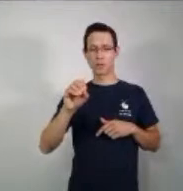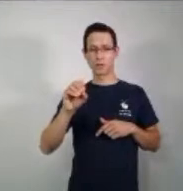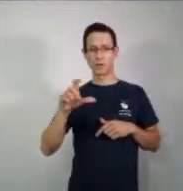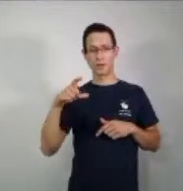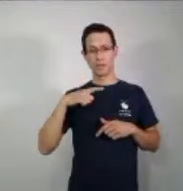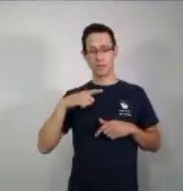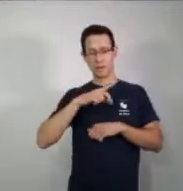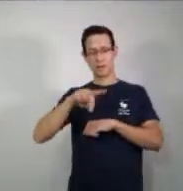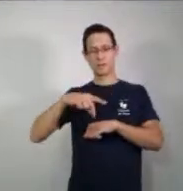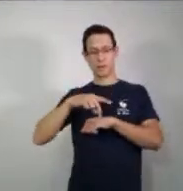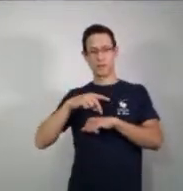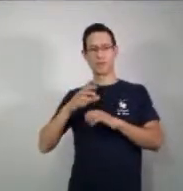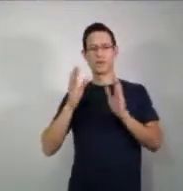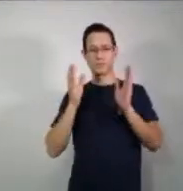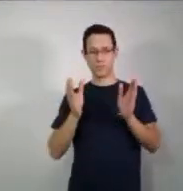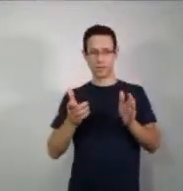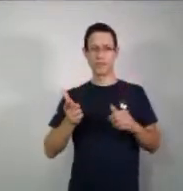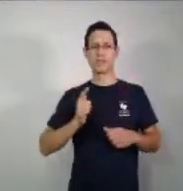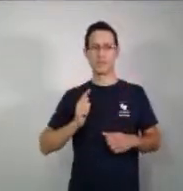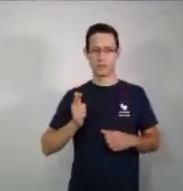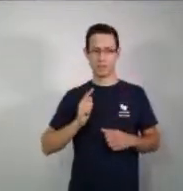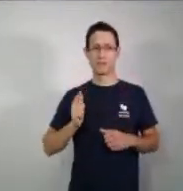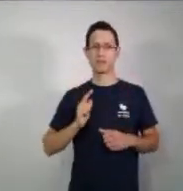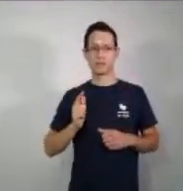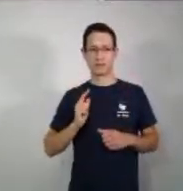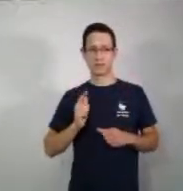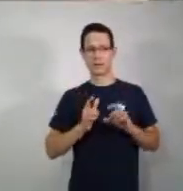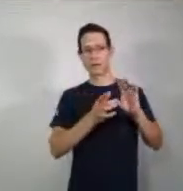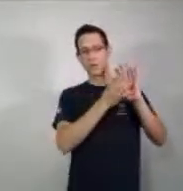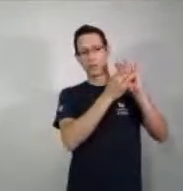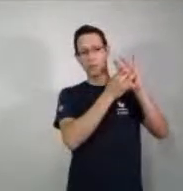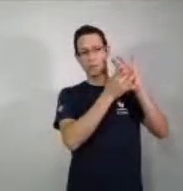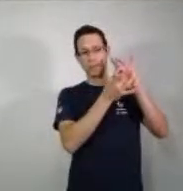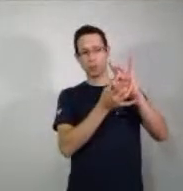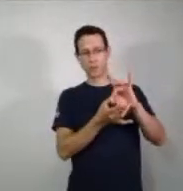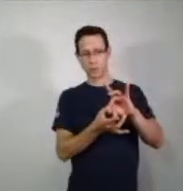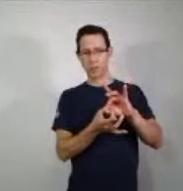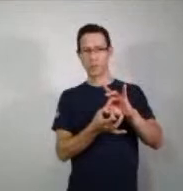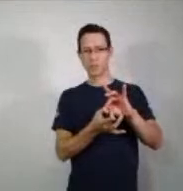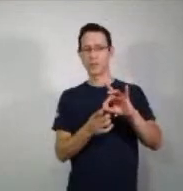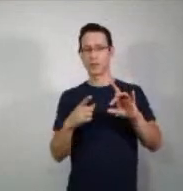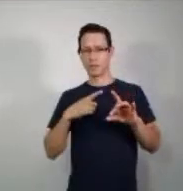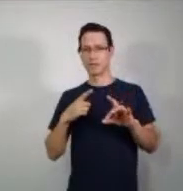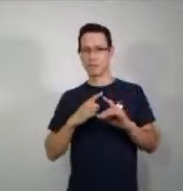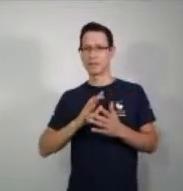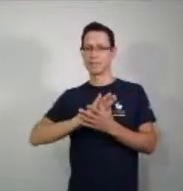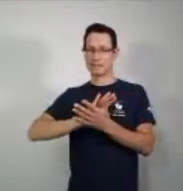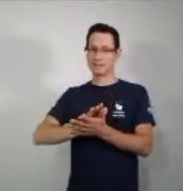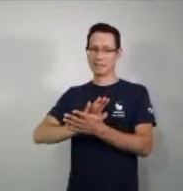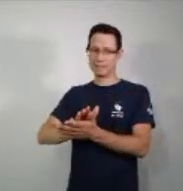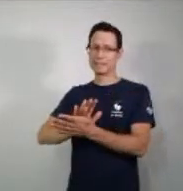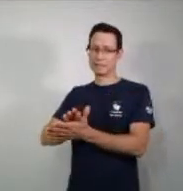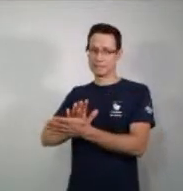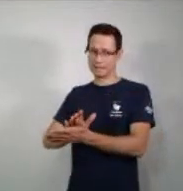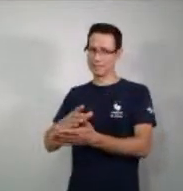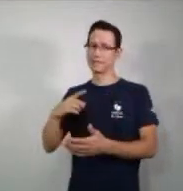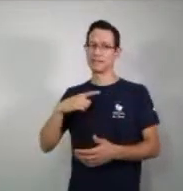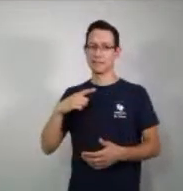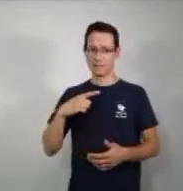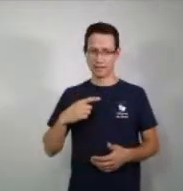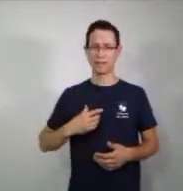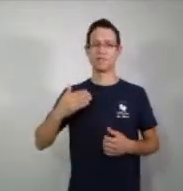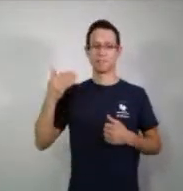tinha ali todo um contexto de bastante hostilidade que ele foi vivendo, né? Ele foi vivendo isso